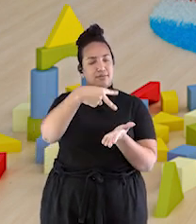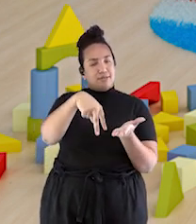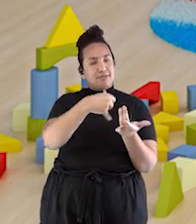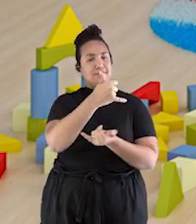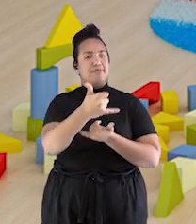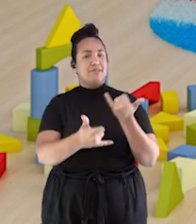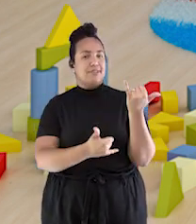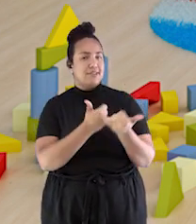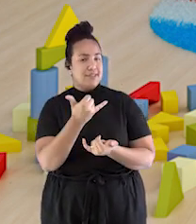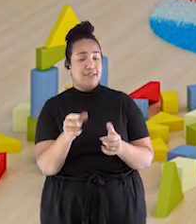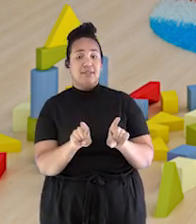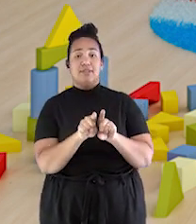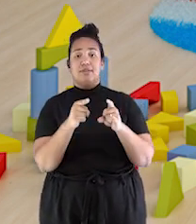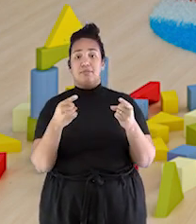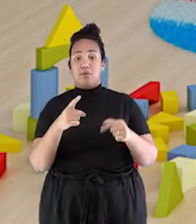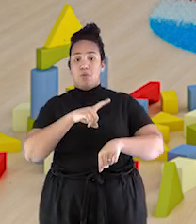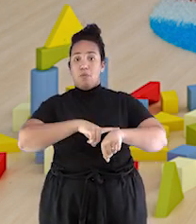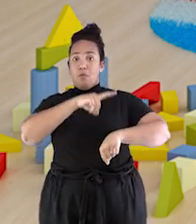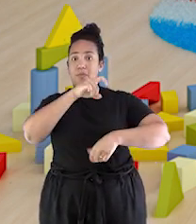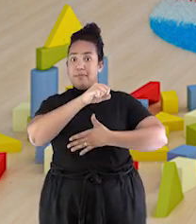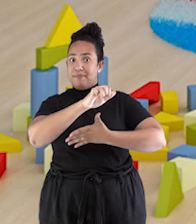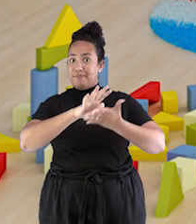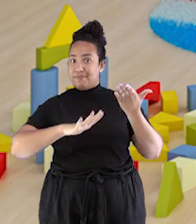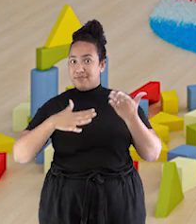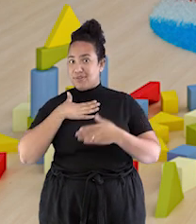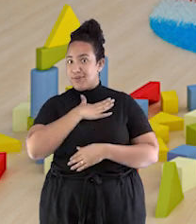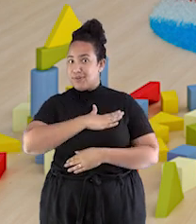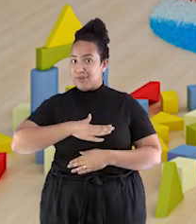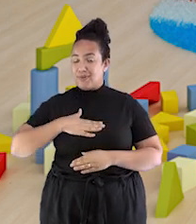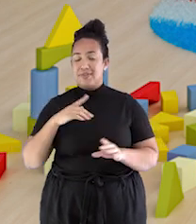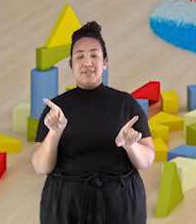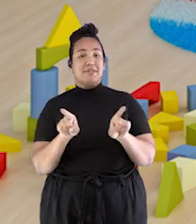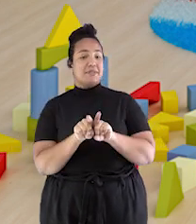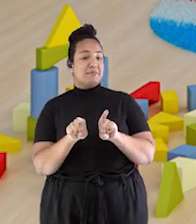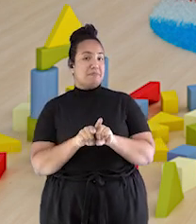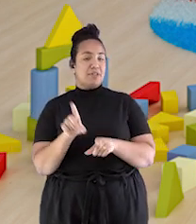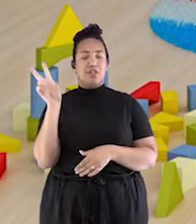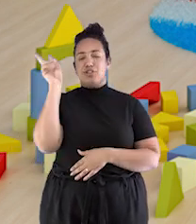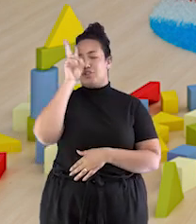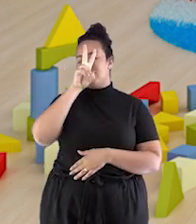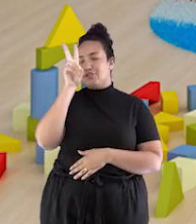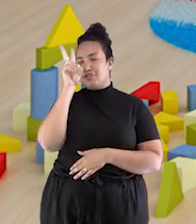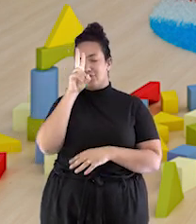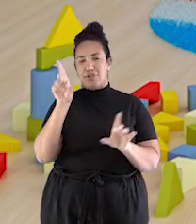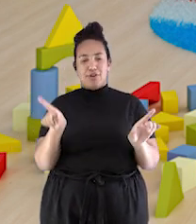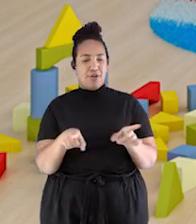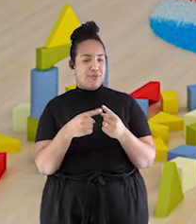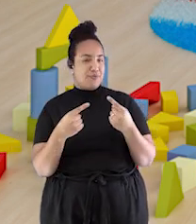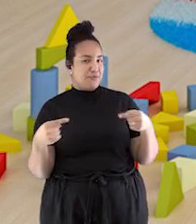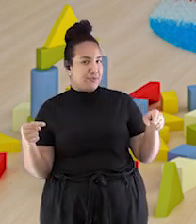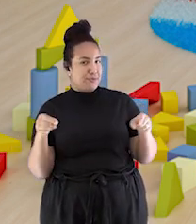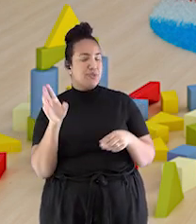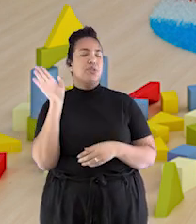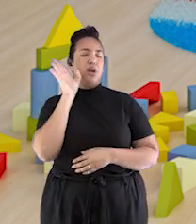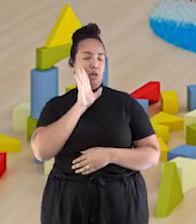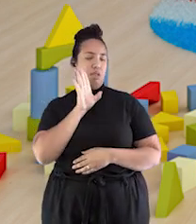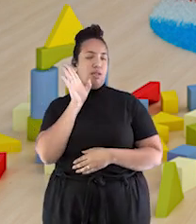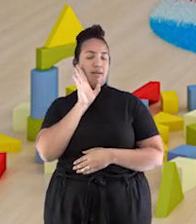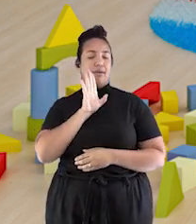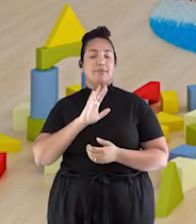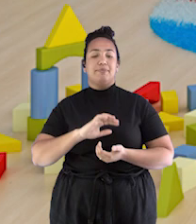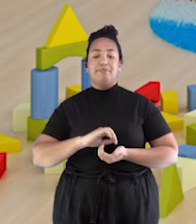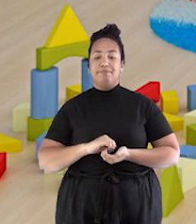brinca, que você gosta do Mão na Massa, que você gosta de histórias, gosta da música. Isso é muito